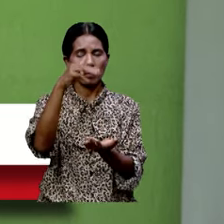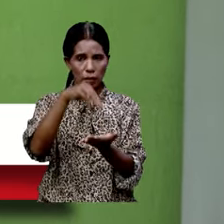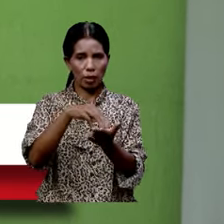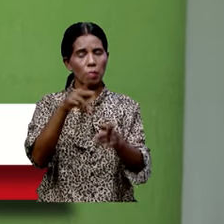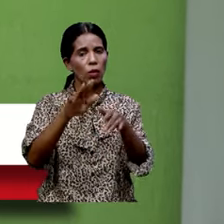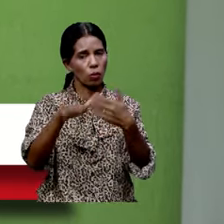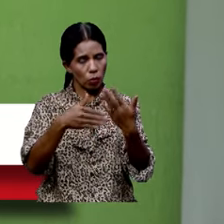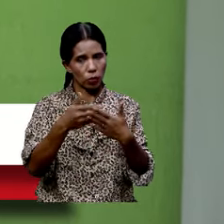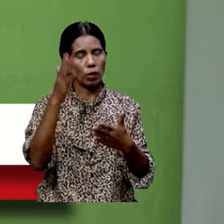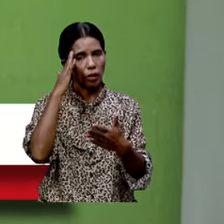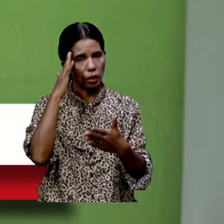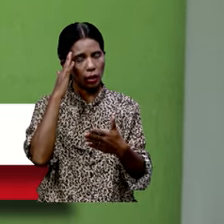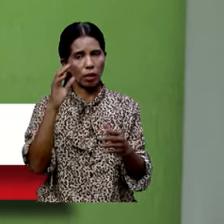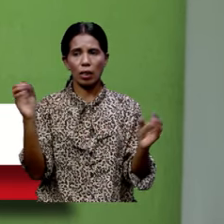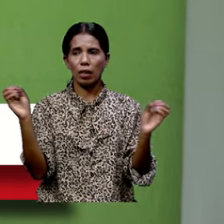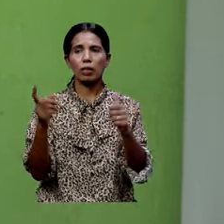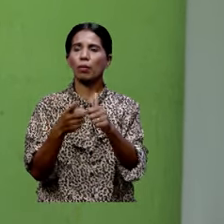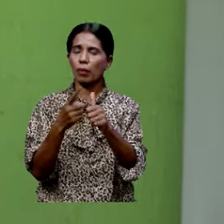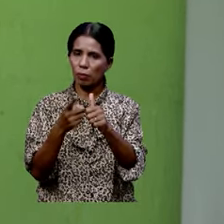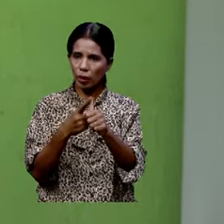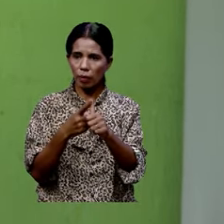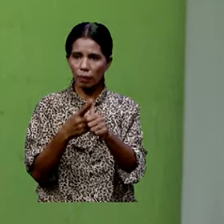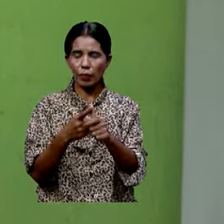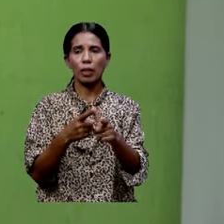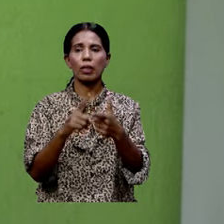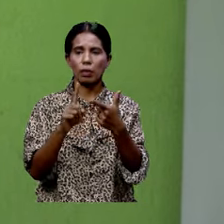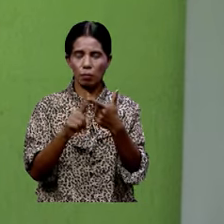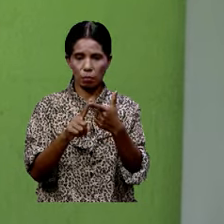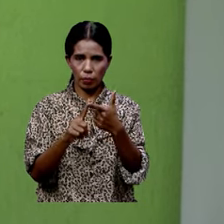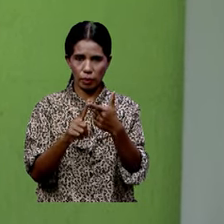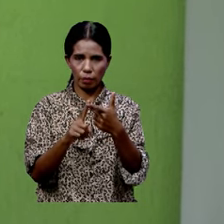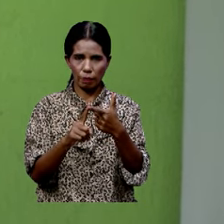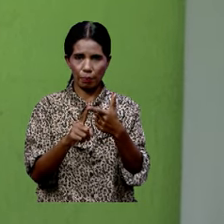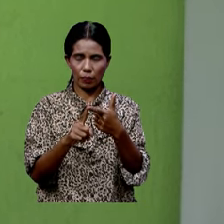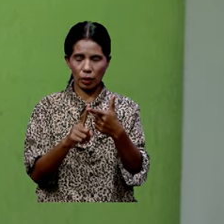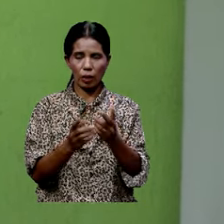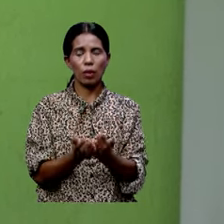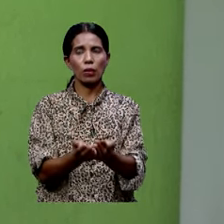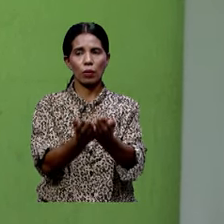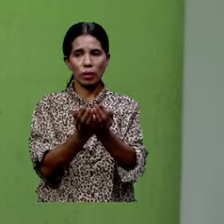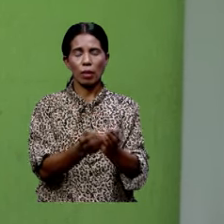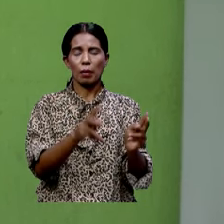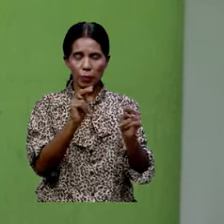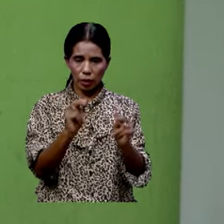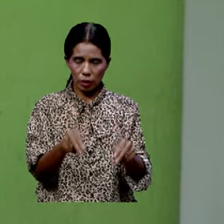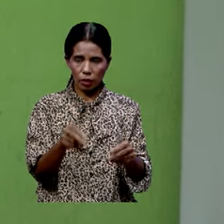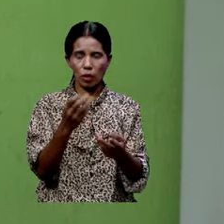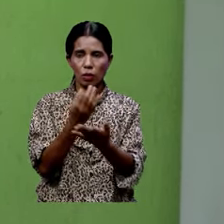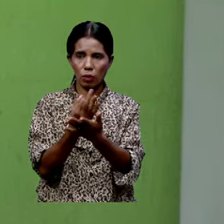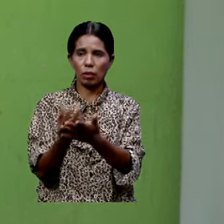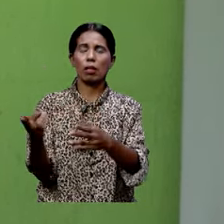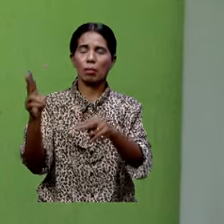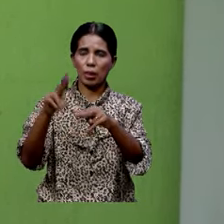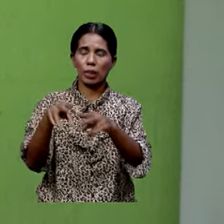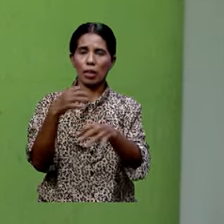hatene. Mas ida nela os fase primeiro de, e depois quando Rone Racing dia precisa tan osam para aumentar halu